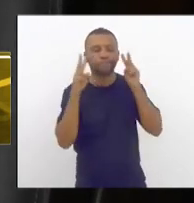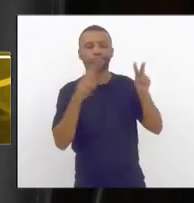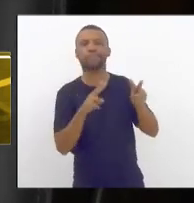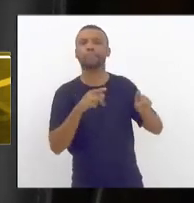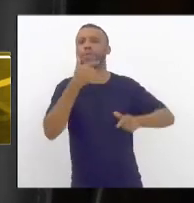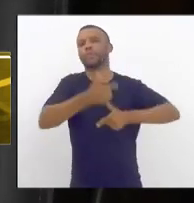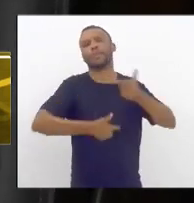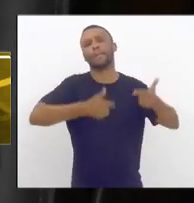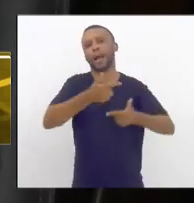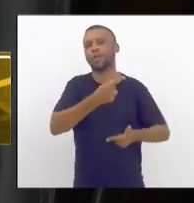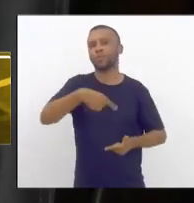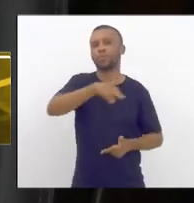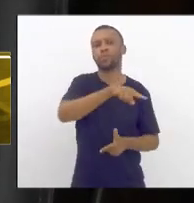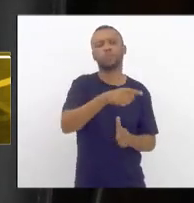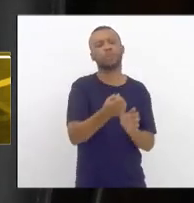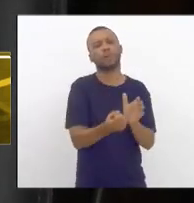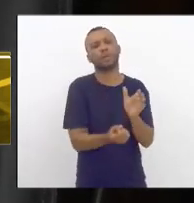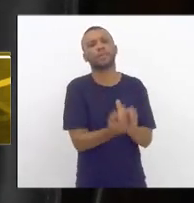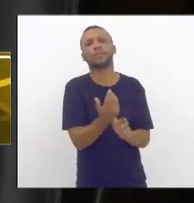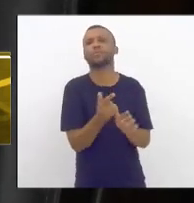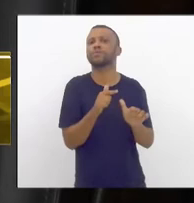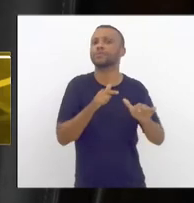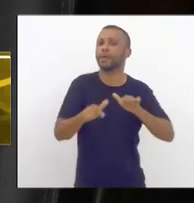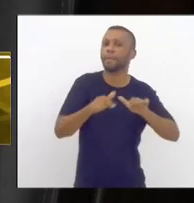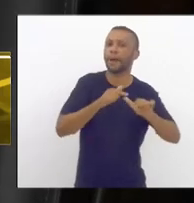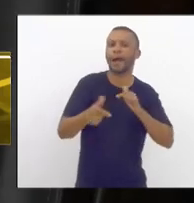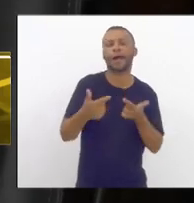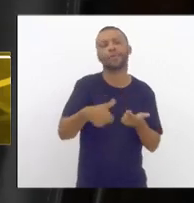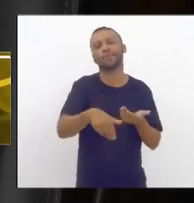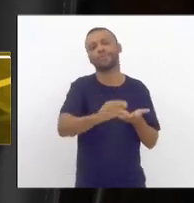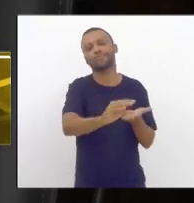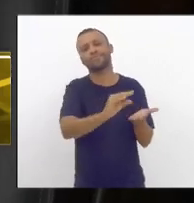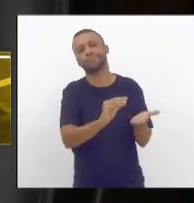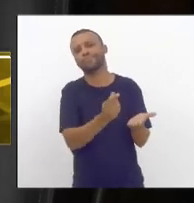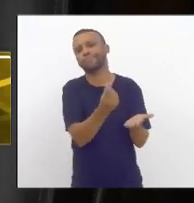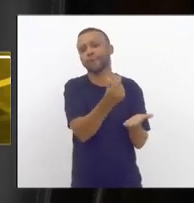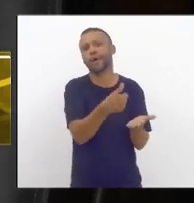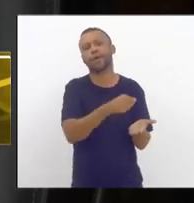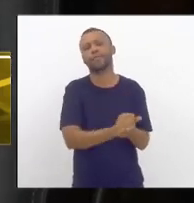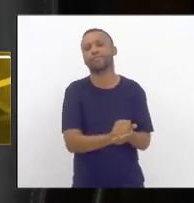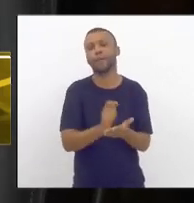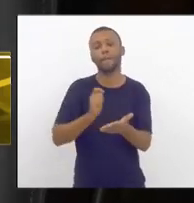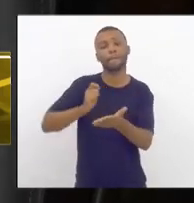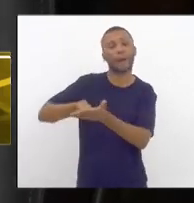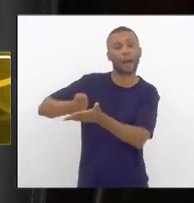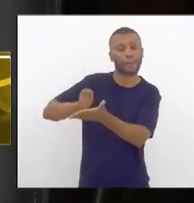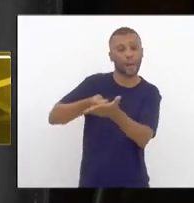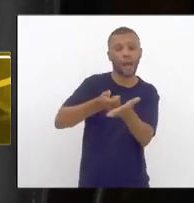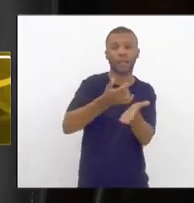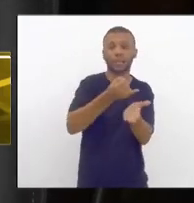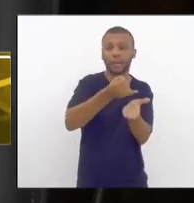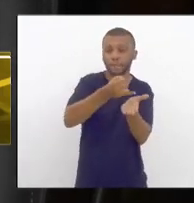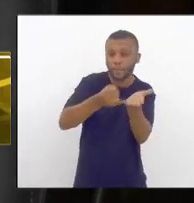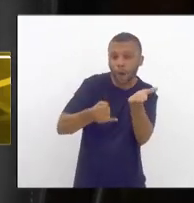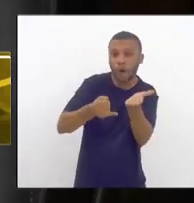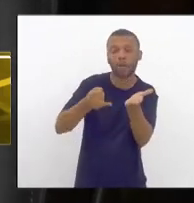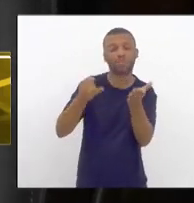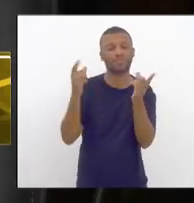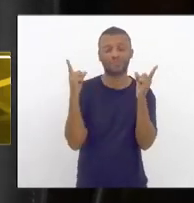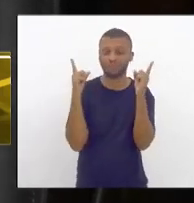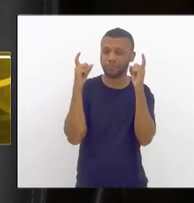realizam pela geração de emprego pela geração de riqueza pelo pagamento de impostos por todas as dificuldades que nós